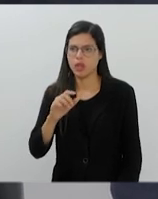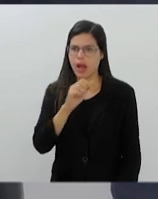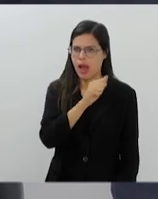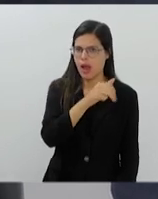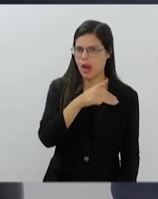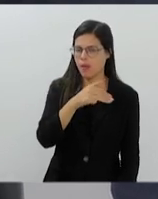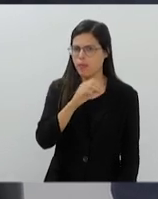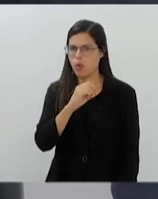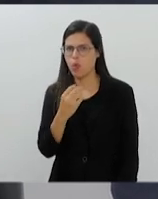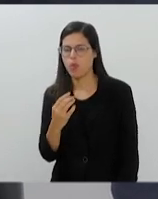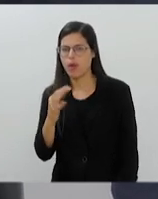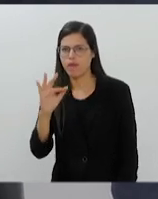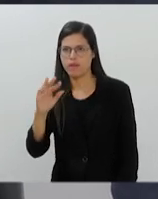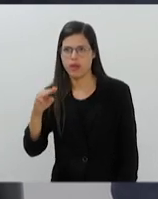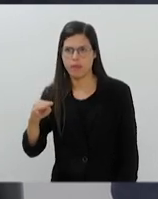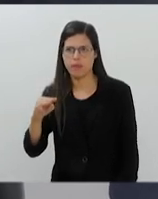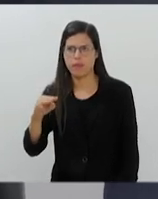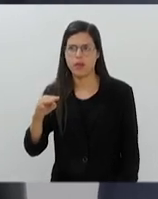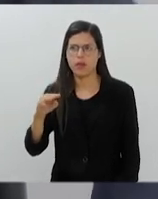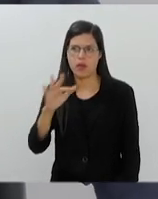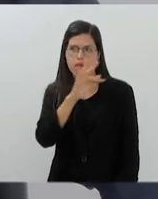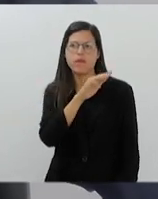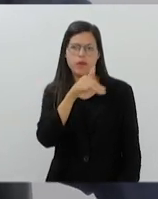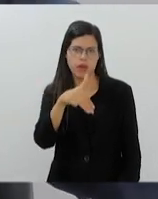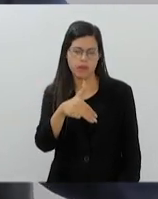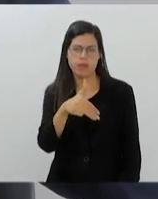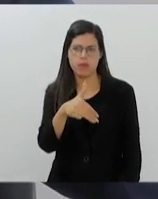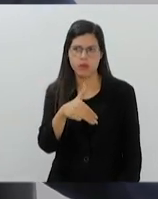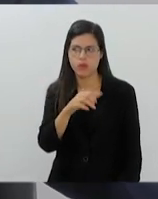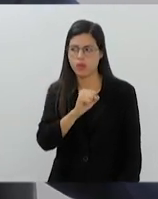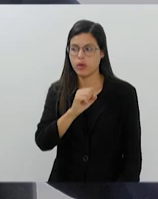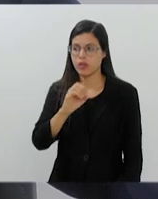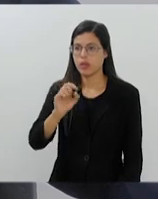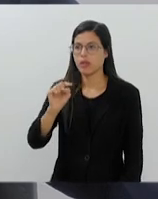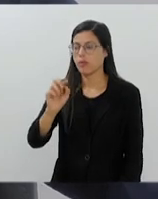Rádio Band FM r$ 80.000